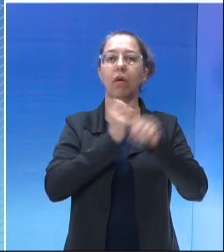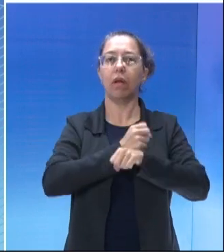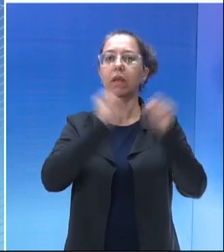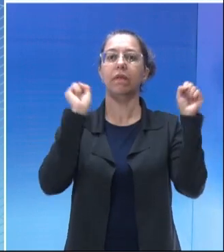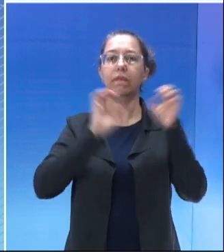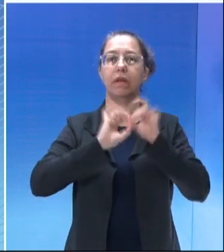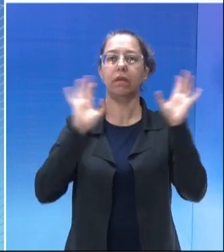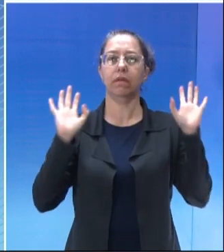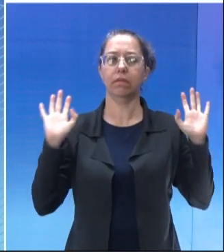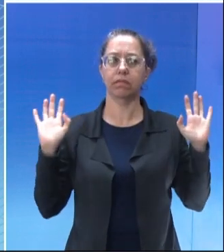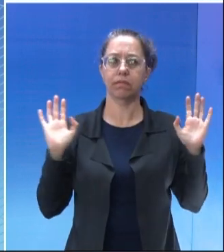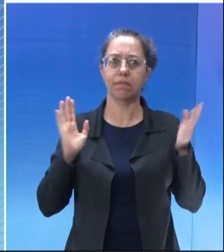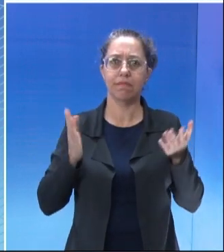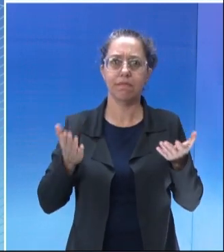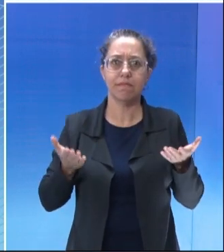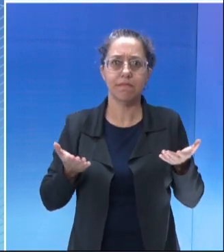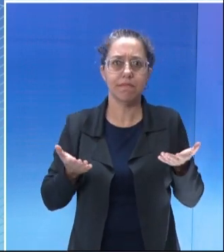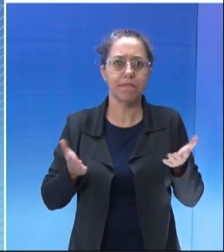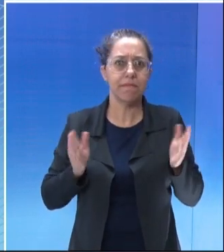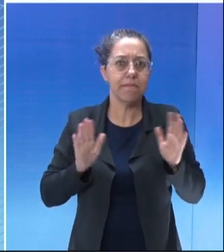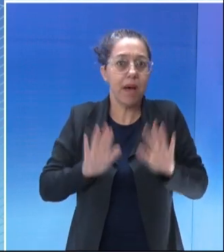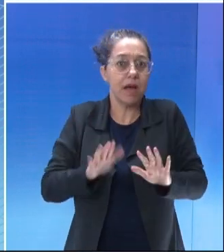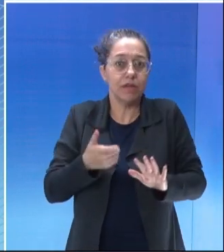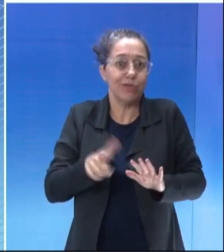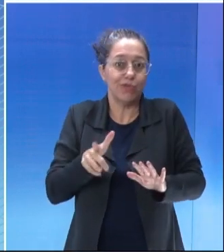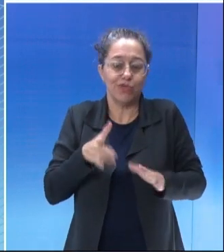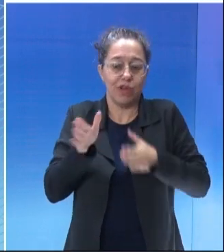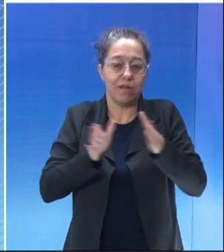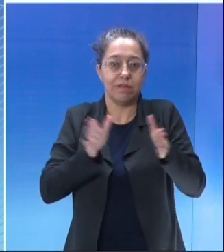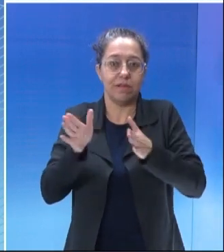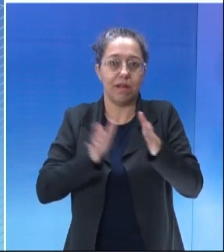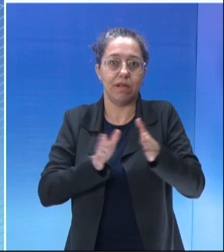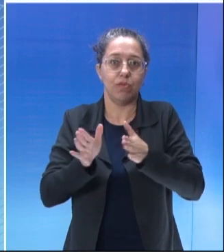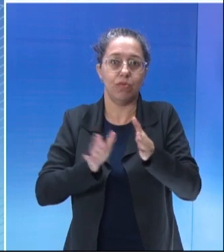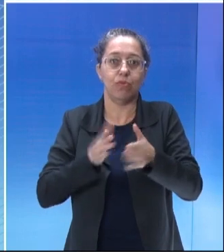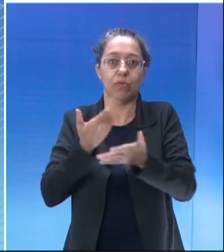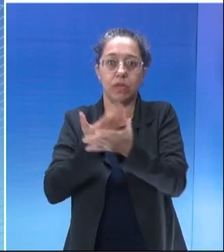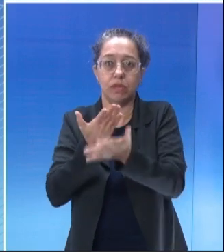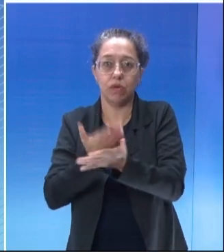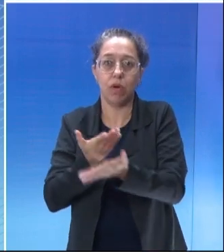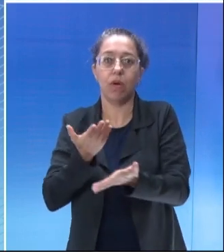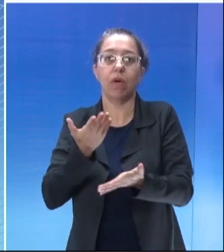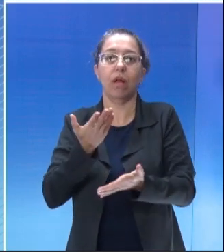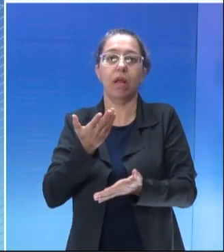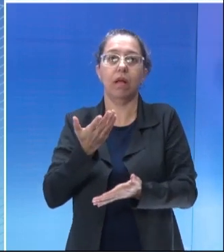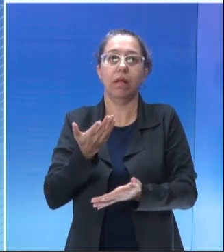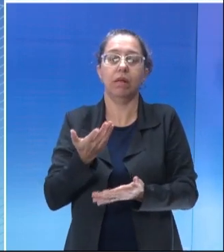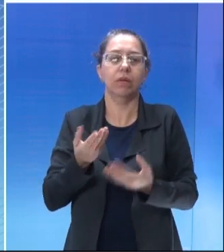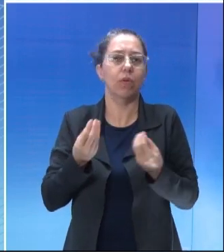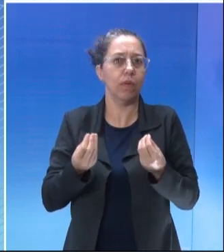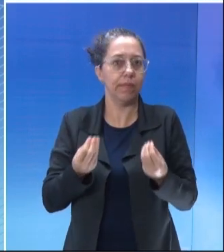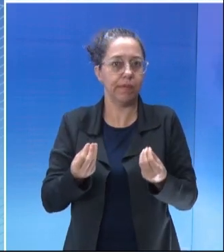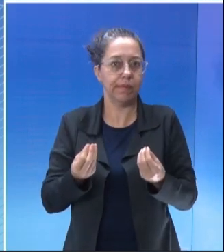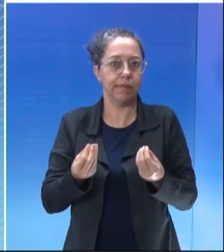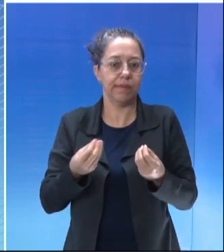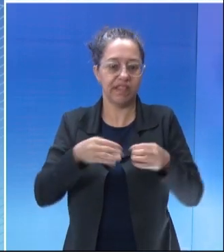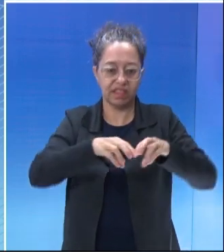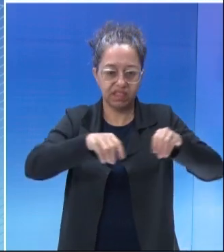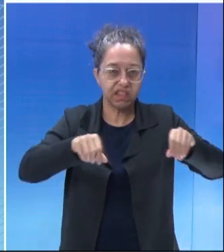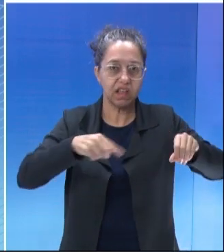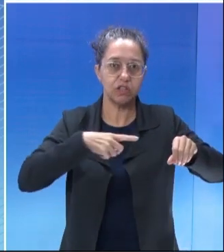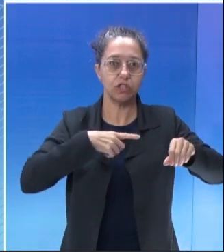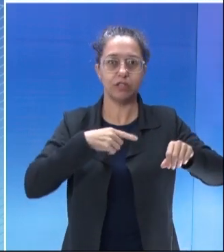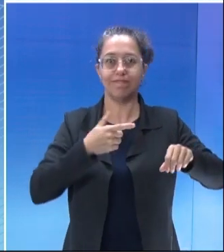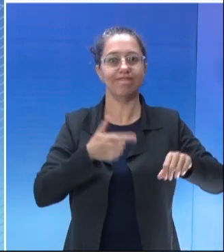que isso. Não tinham acesso à educação, nada. Então, não tinham também como ter acesso à terra.